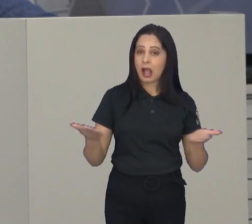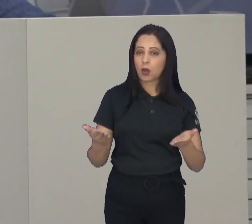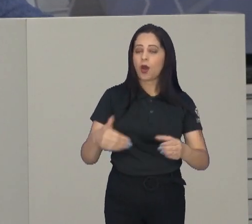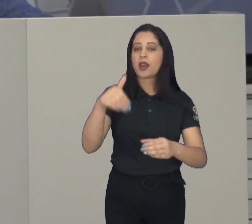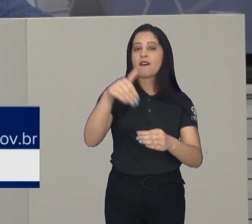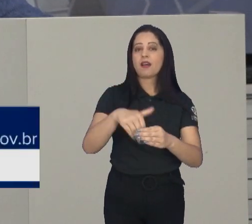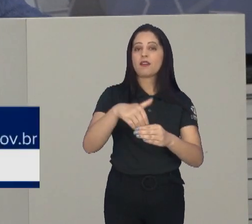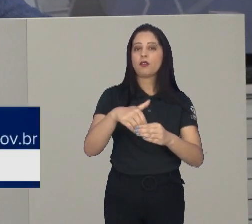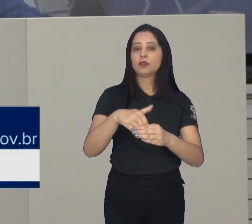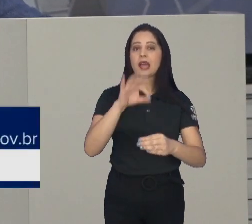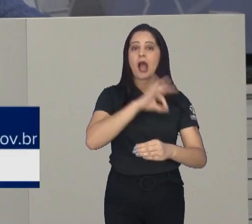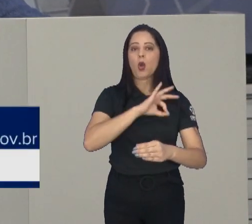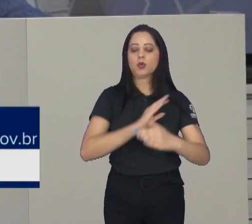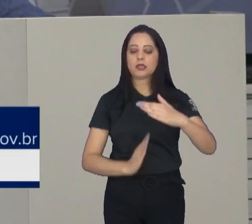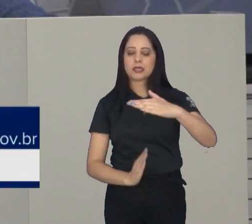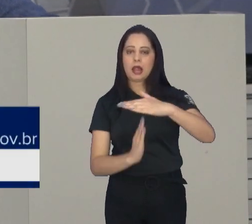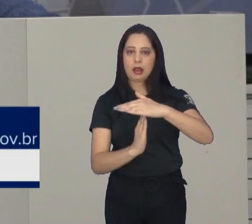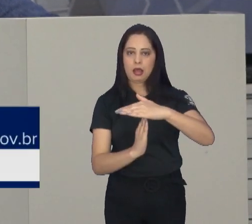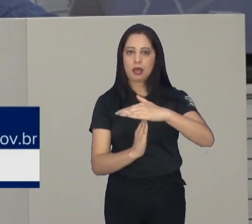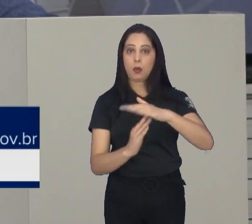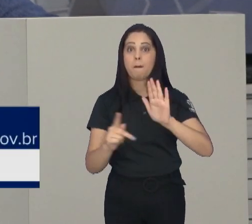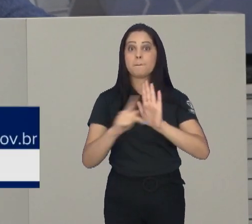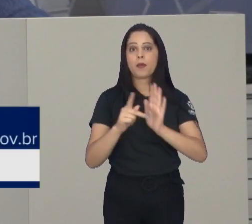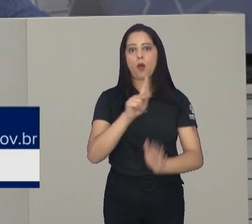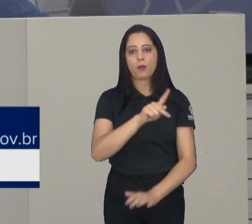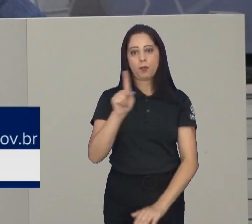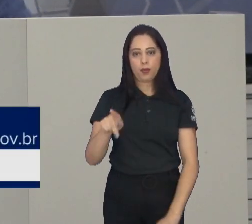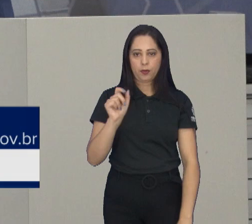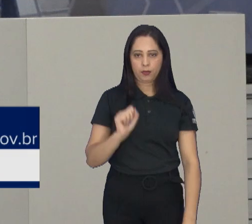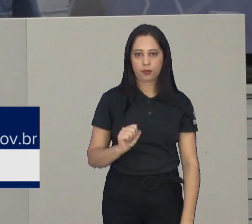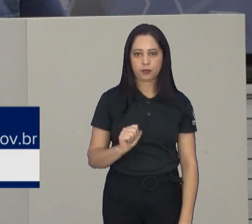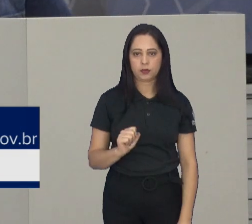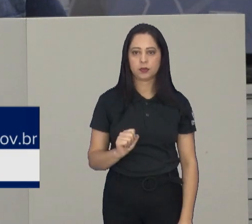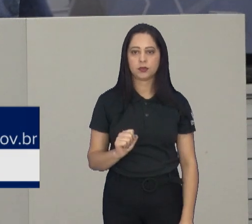do magistério, que é uma lei que é instituída pelo